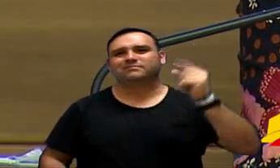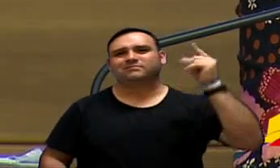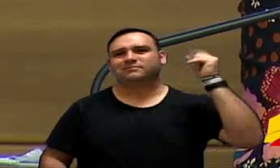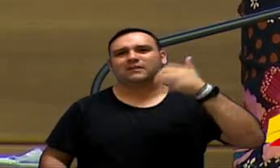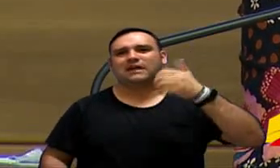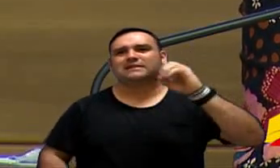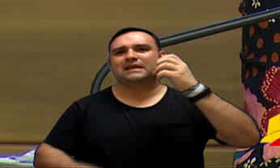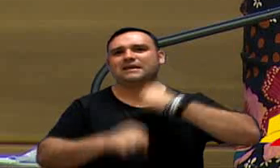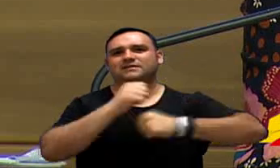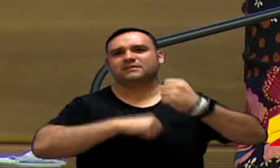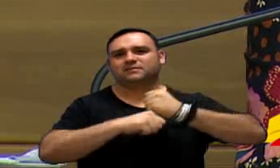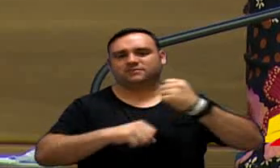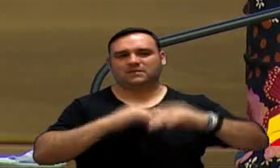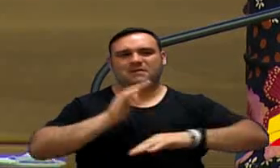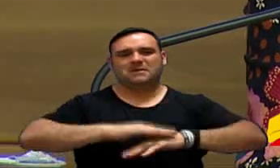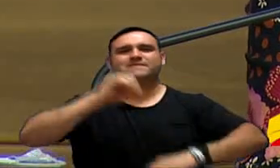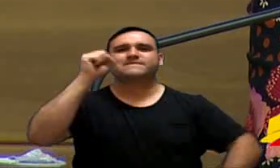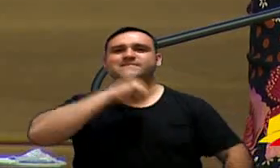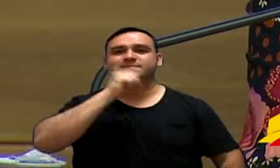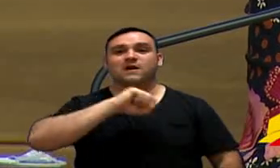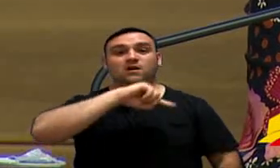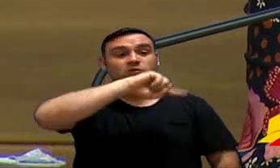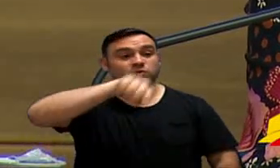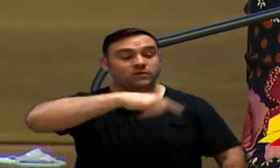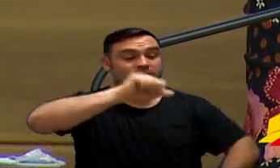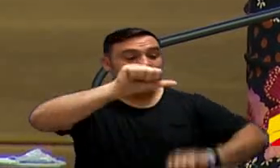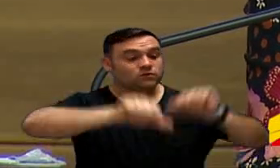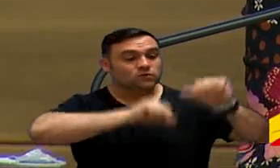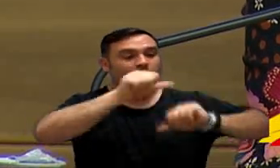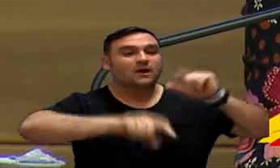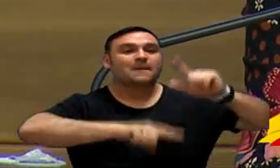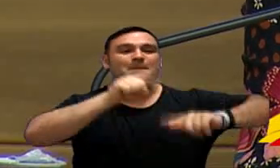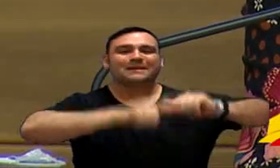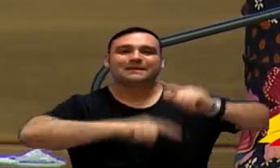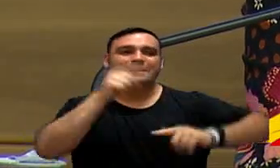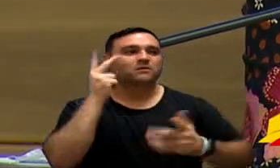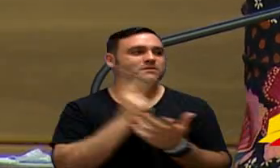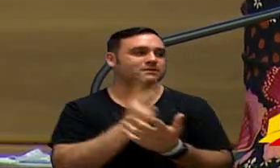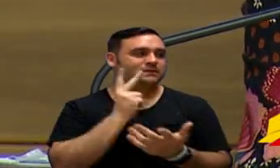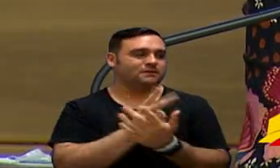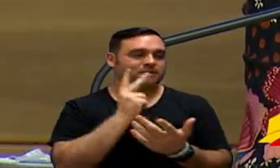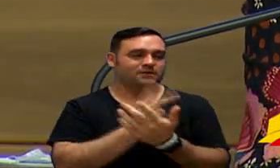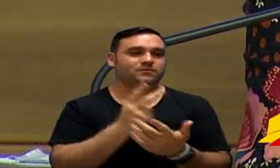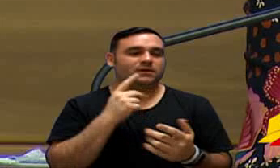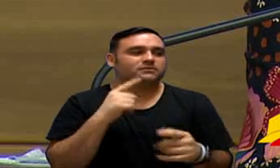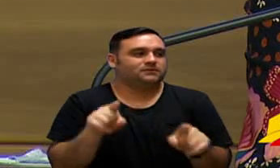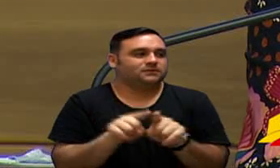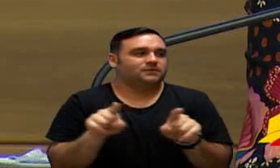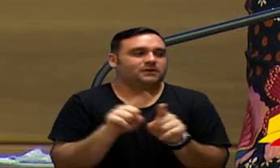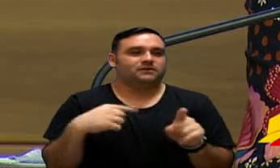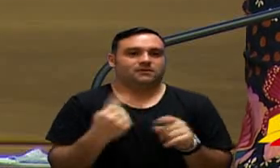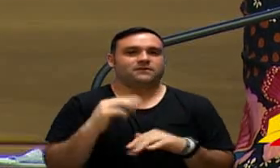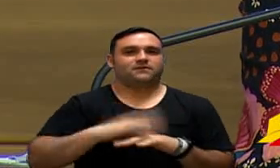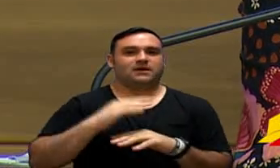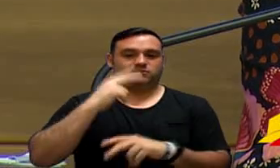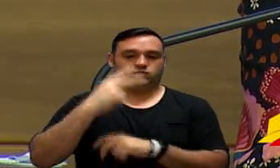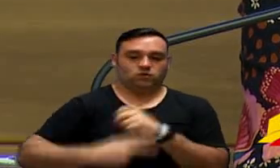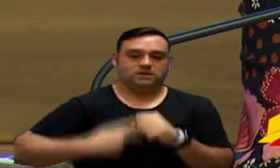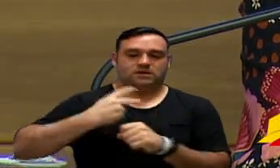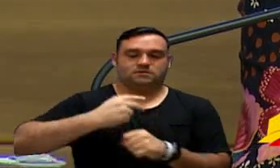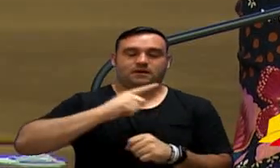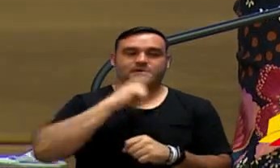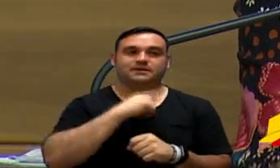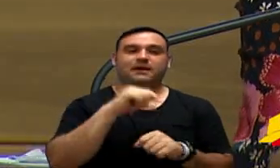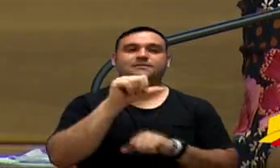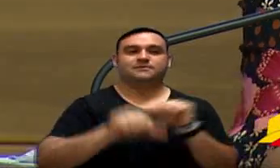de 10 anos. Então, nós estamos trocando esses materiais paulatinamente, já estamos aí há 2 anos